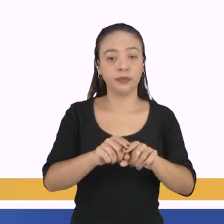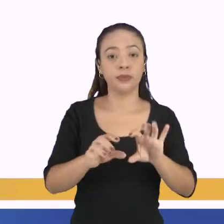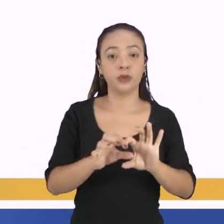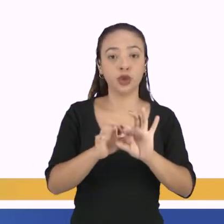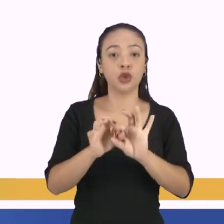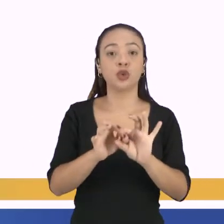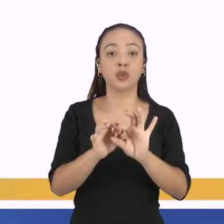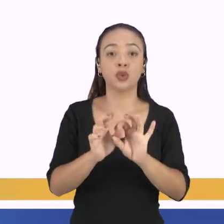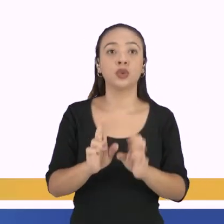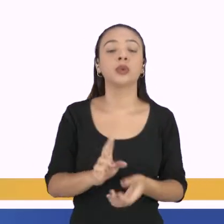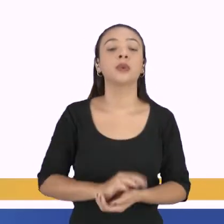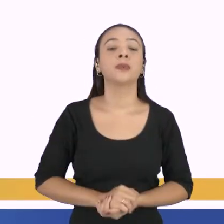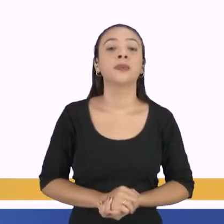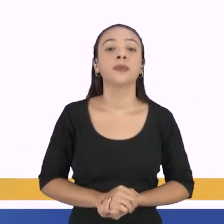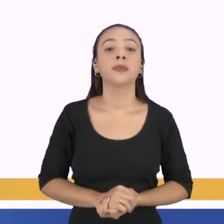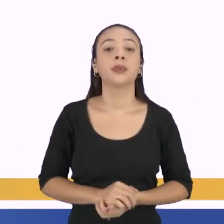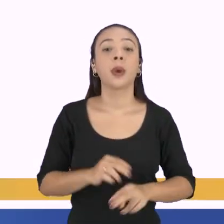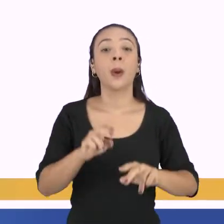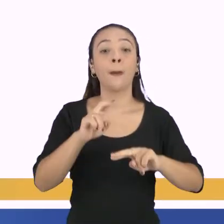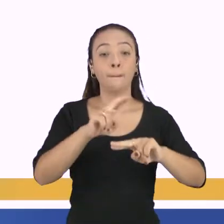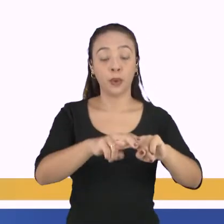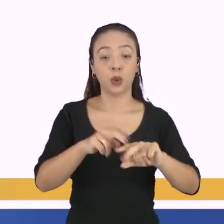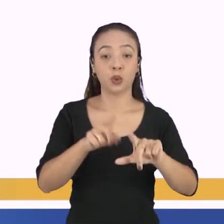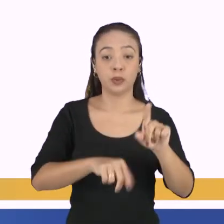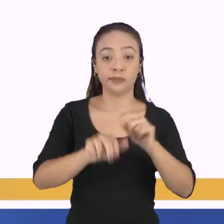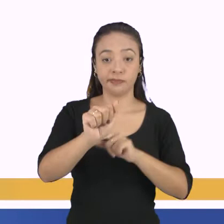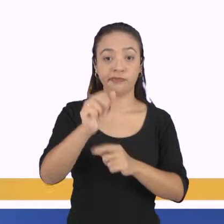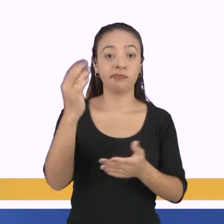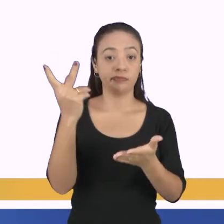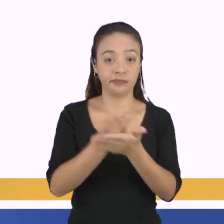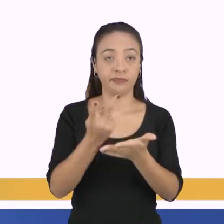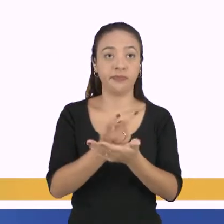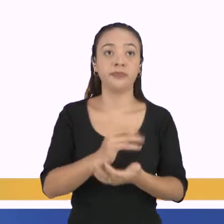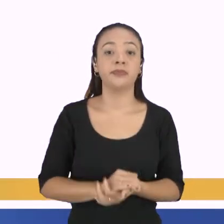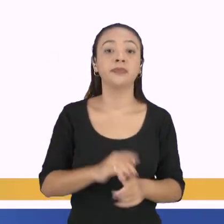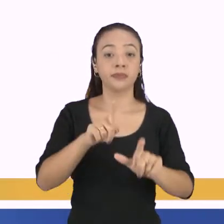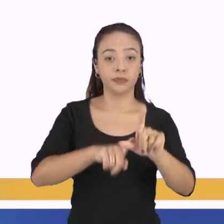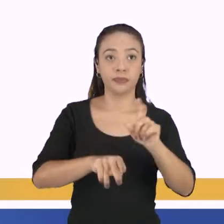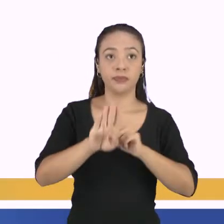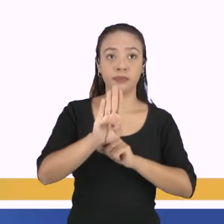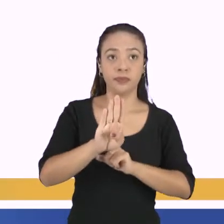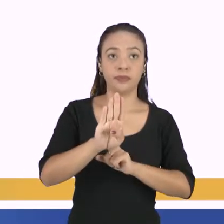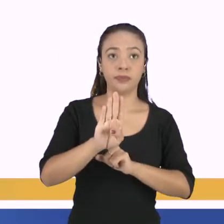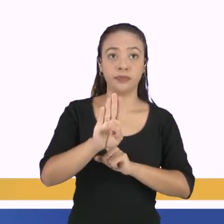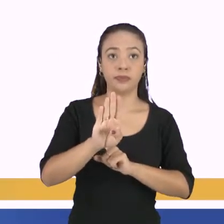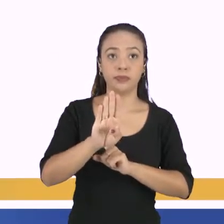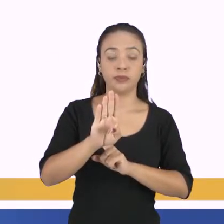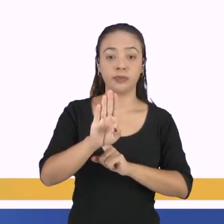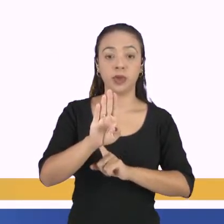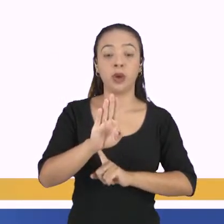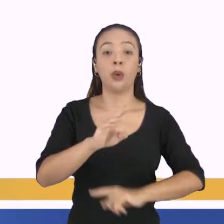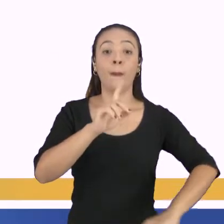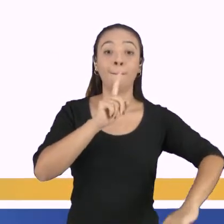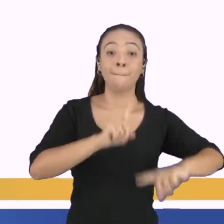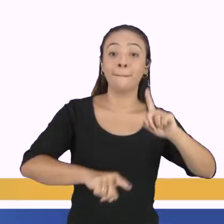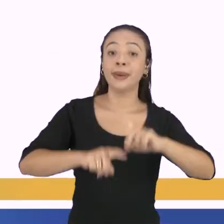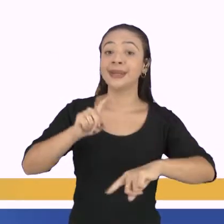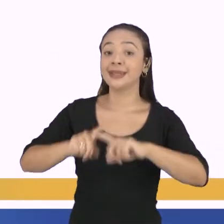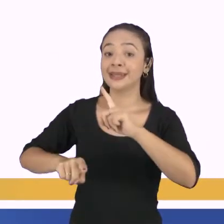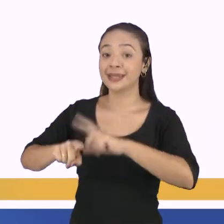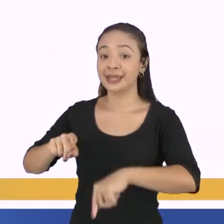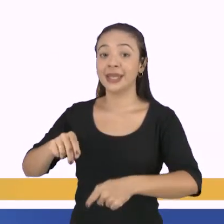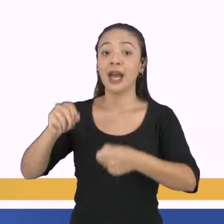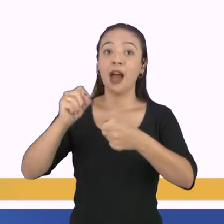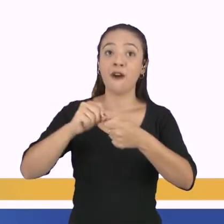a opção A está incorreta. Na opção B fala o seguinte: a quantidade de